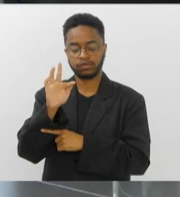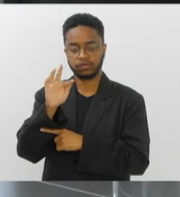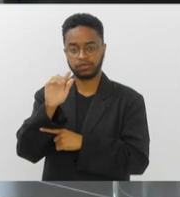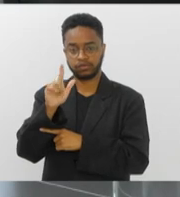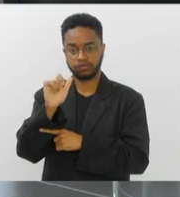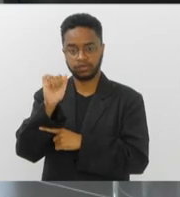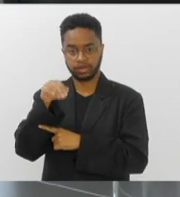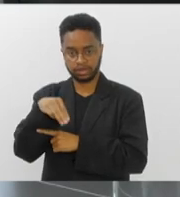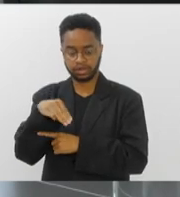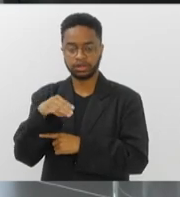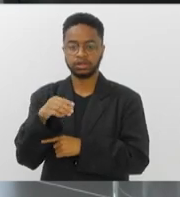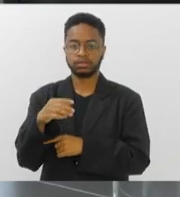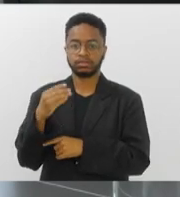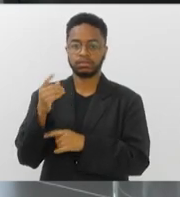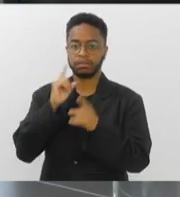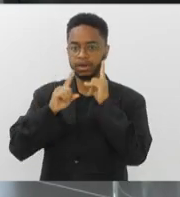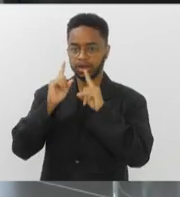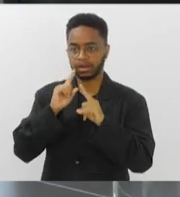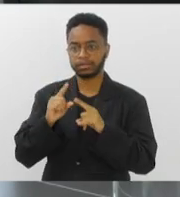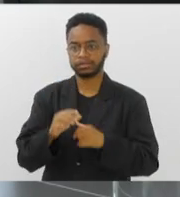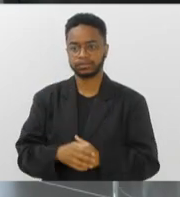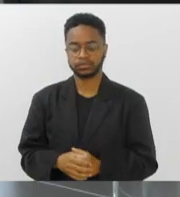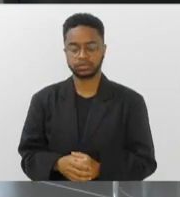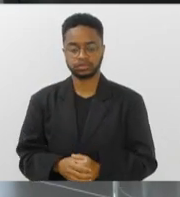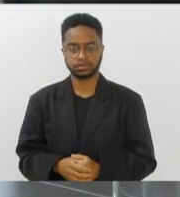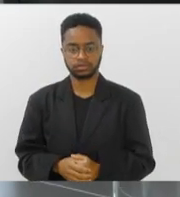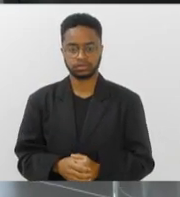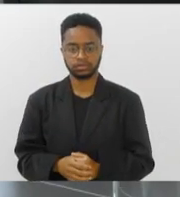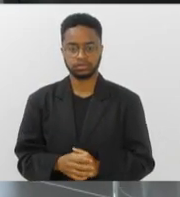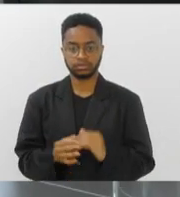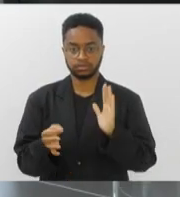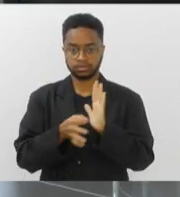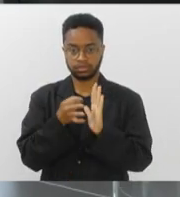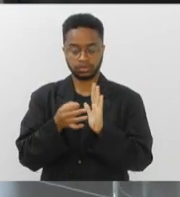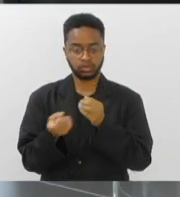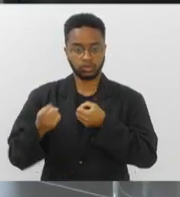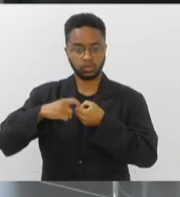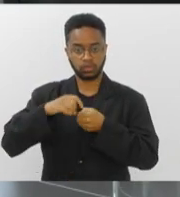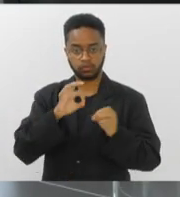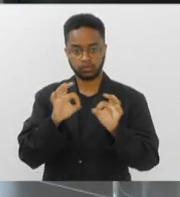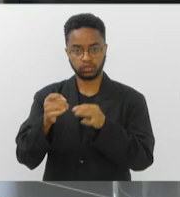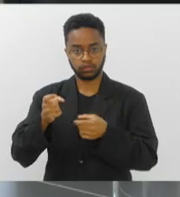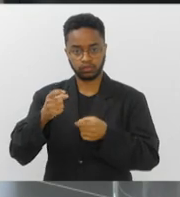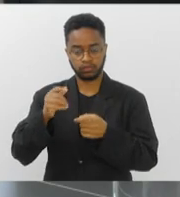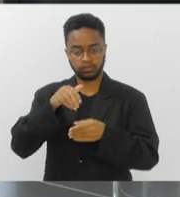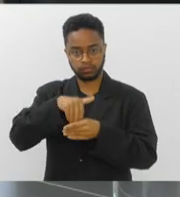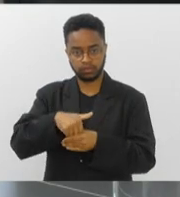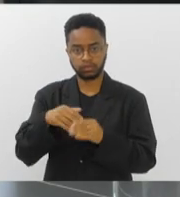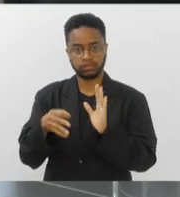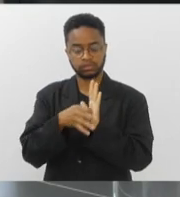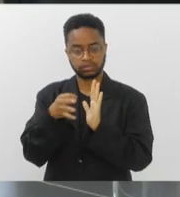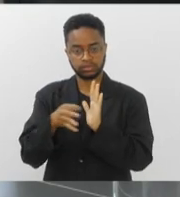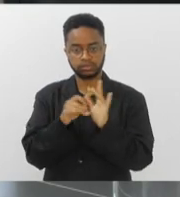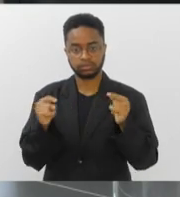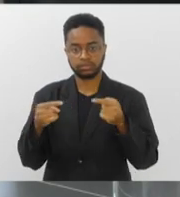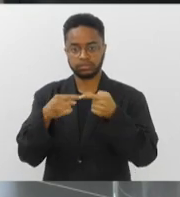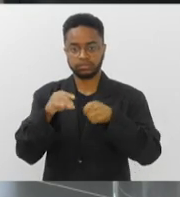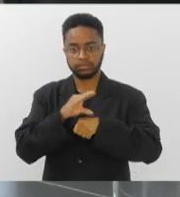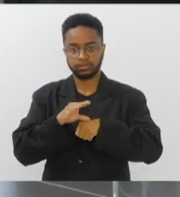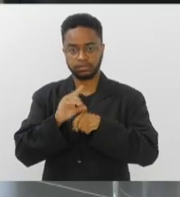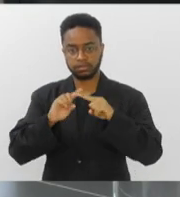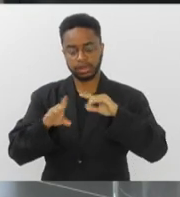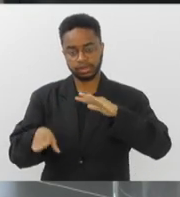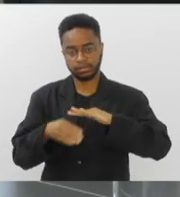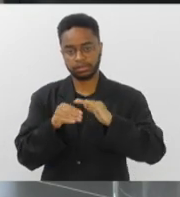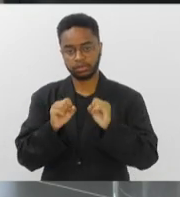deputado Filipinho Raves na 13ª reunião ordinária do ano passado, sem devolução com voto. Parecer do deputado Cozzolino é pela constitucionalidade com emenda.